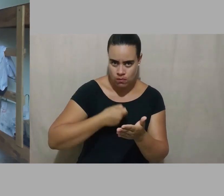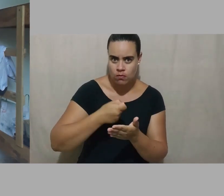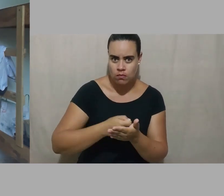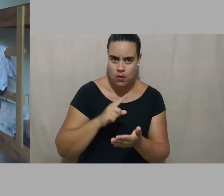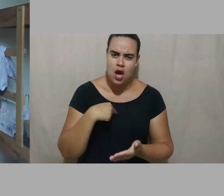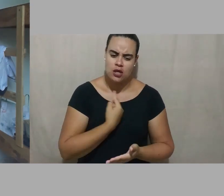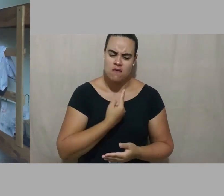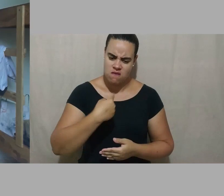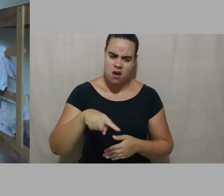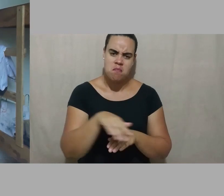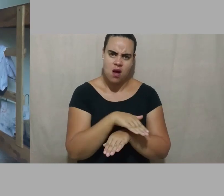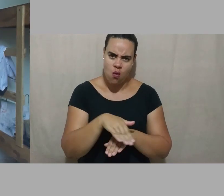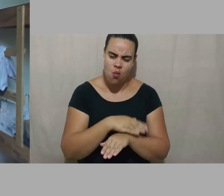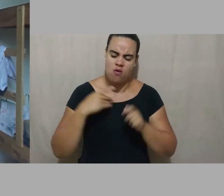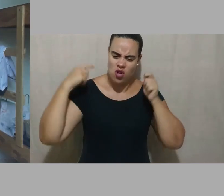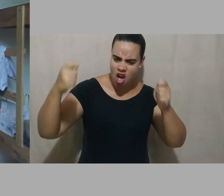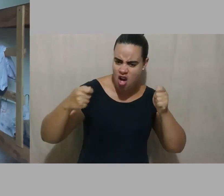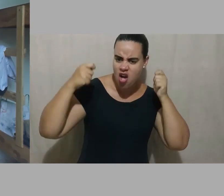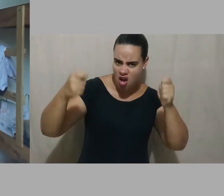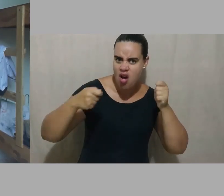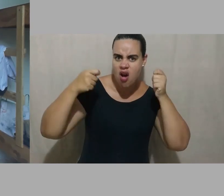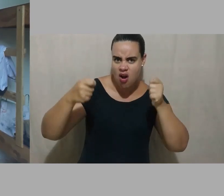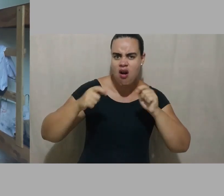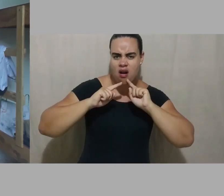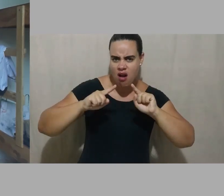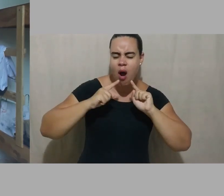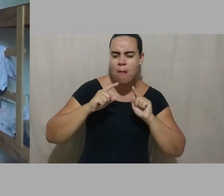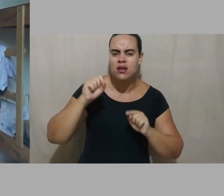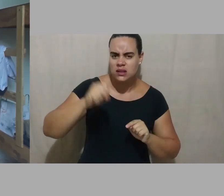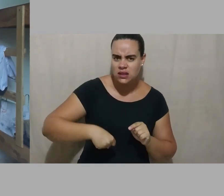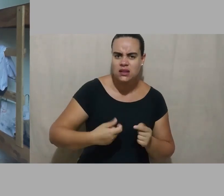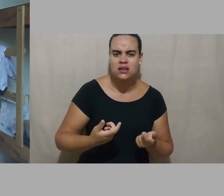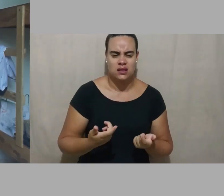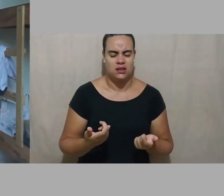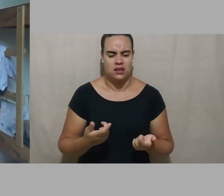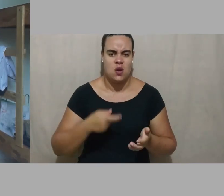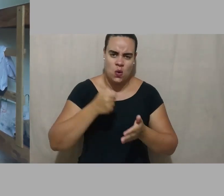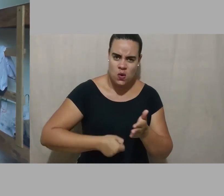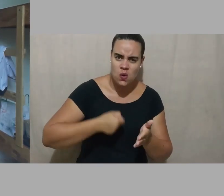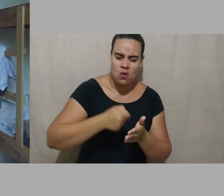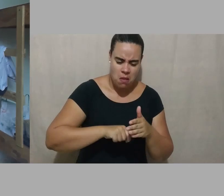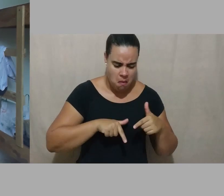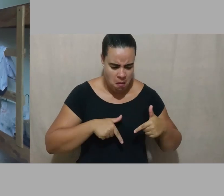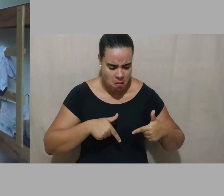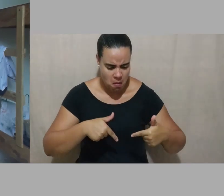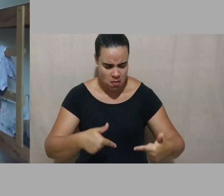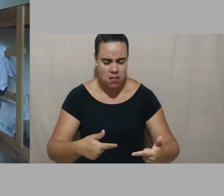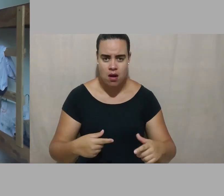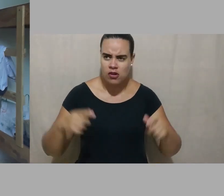né? A gente vai pra rua protestar mesmo, a gente vai estender cartazes